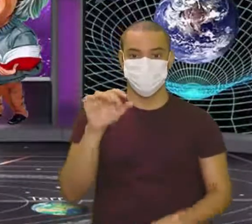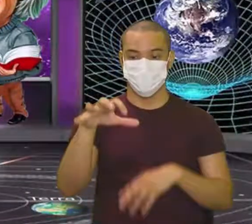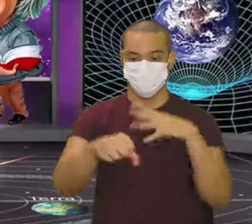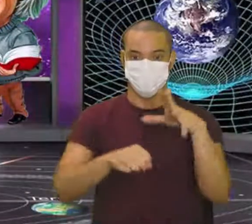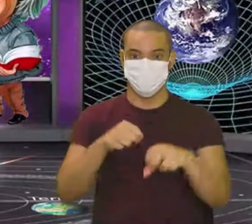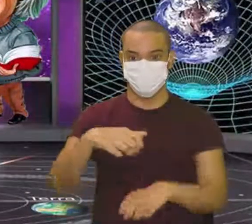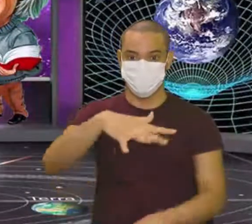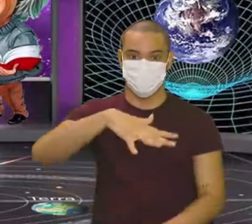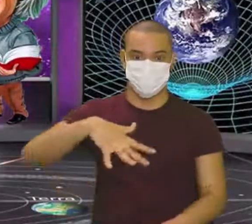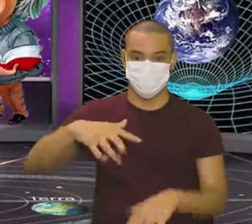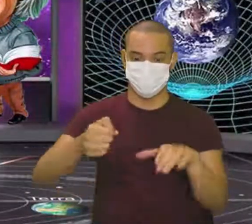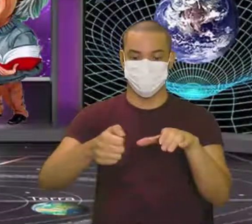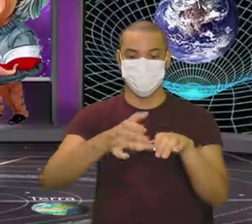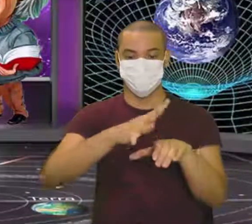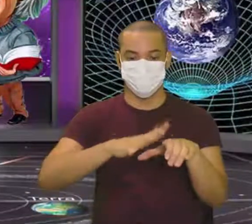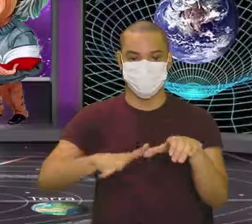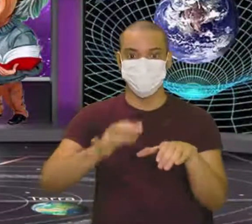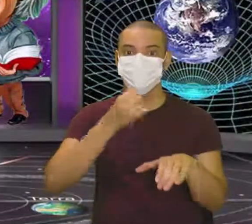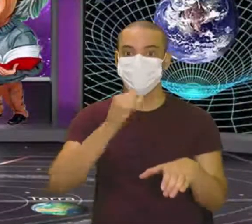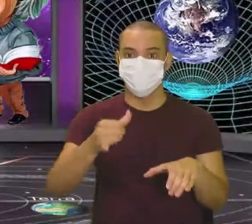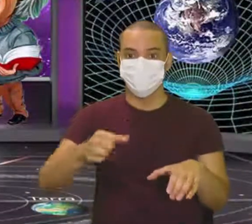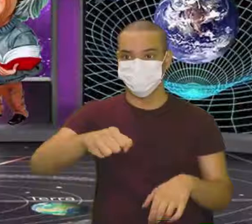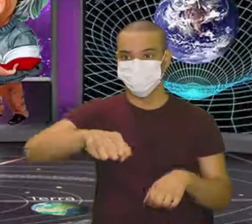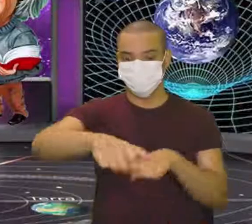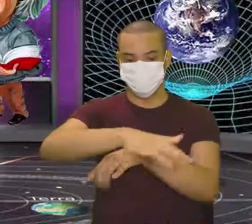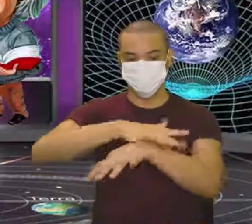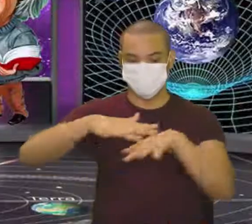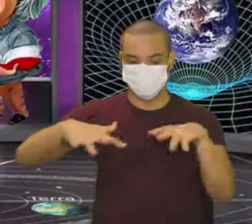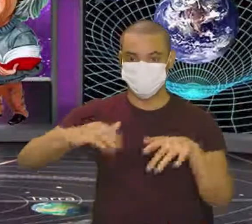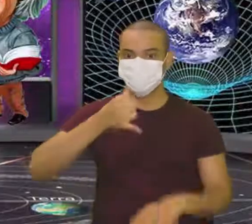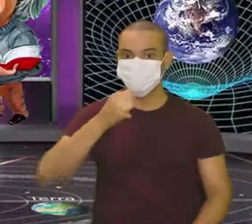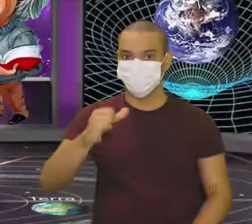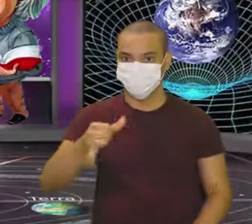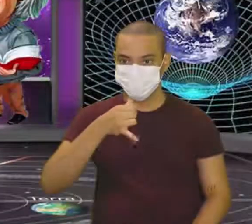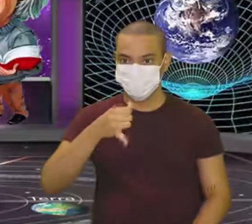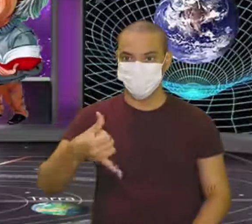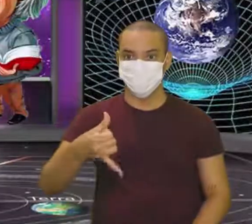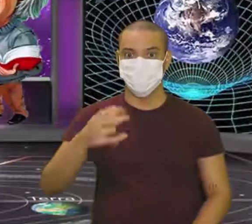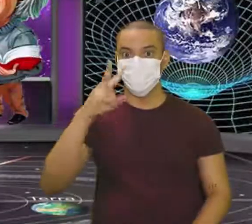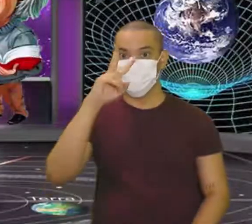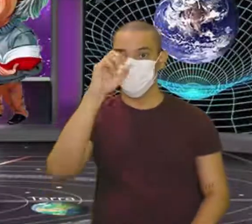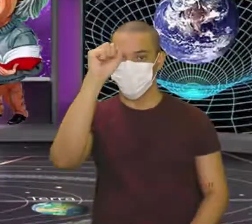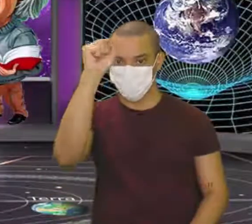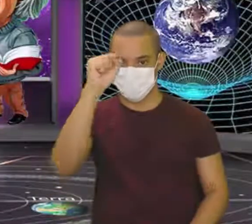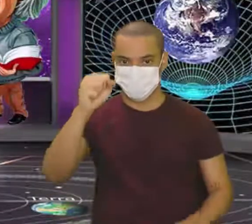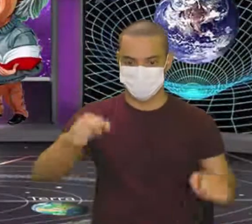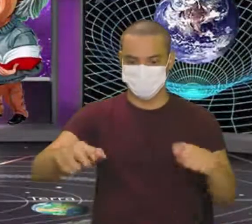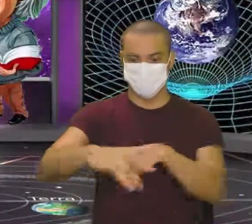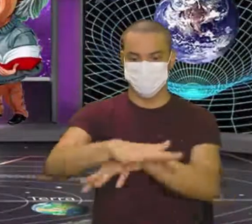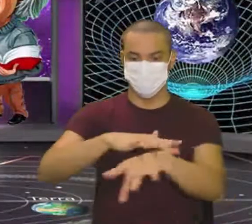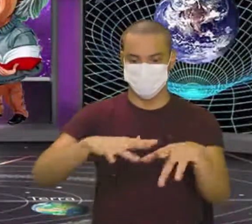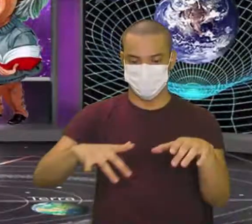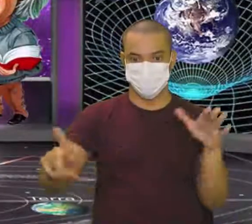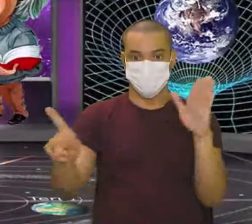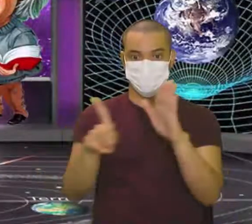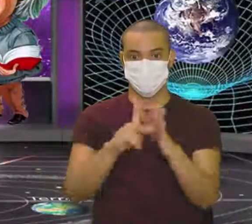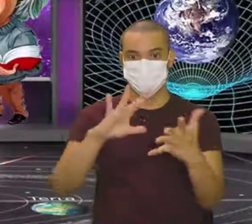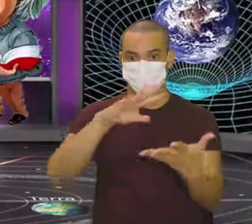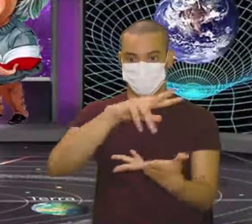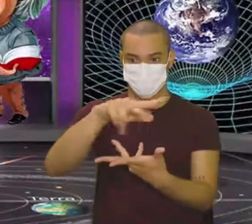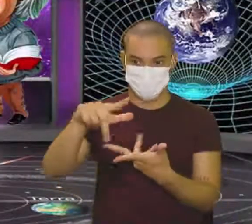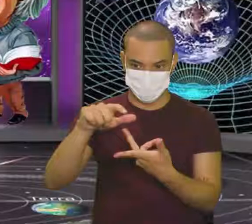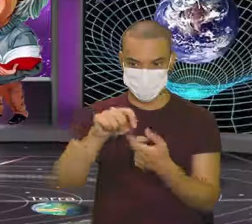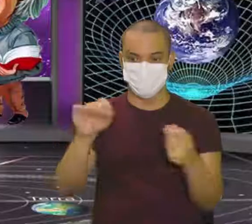campo magnético, certo? Nós vimos aí um pouco sobre força magnética, campo magnético terrestre e